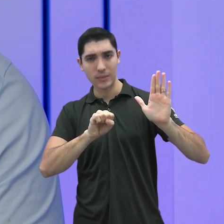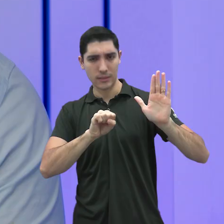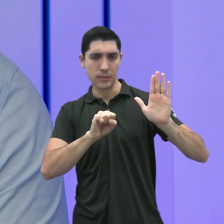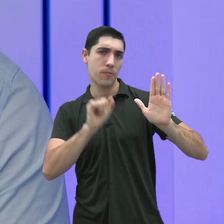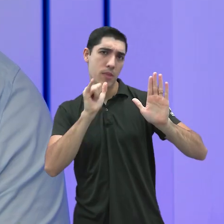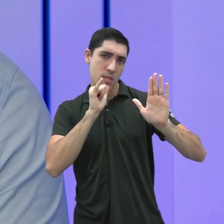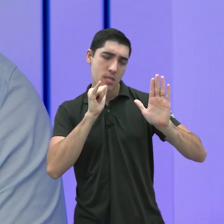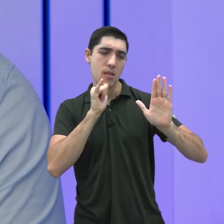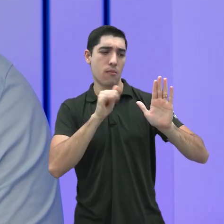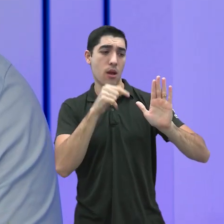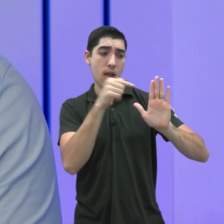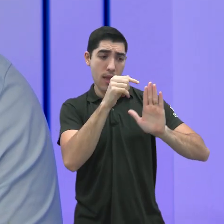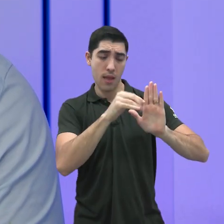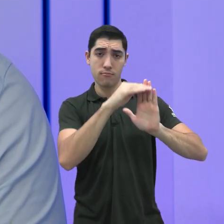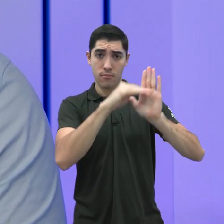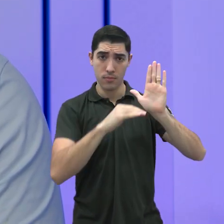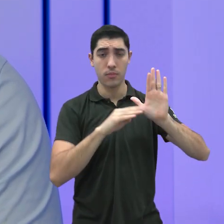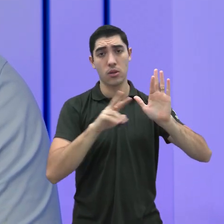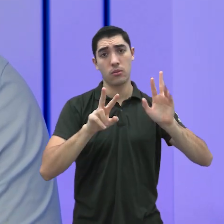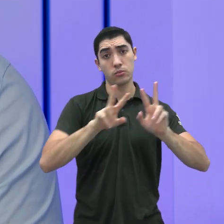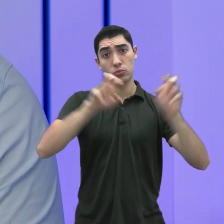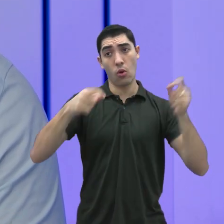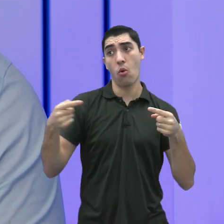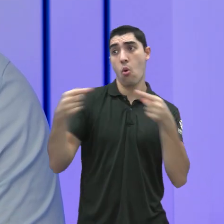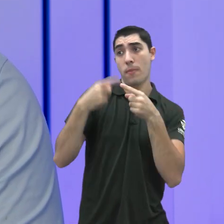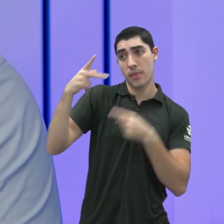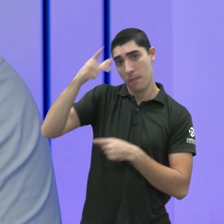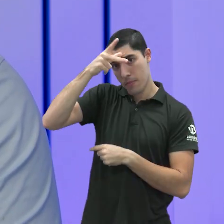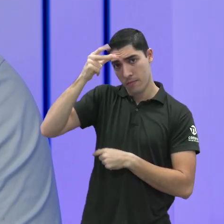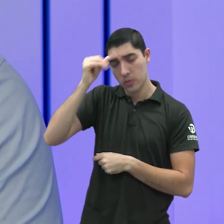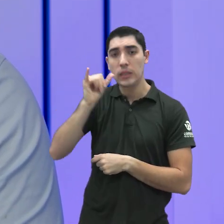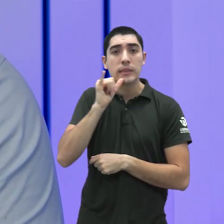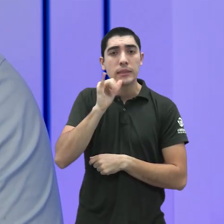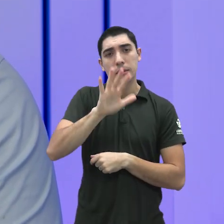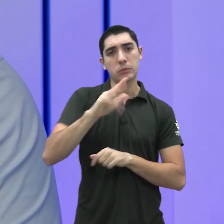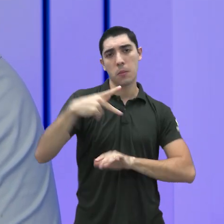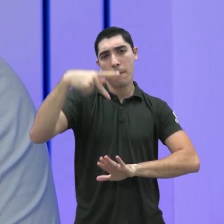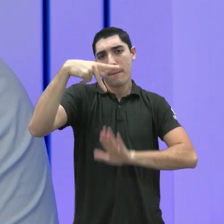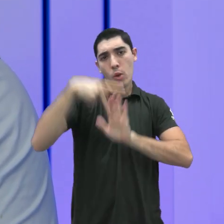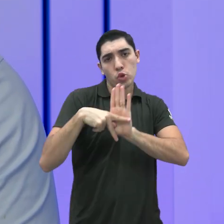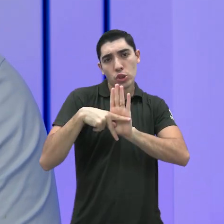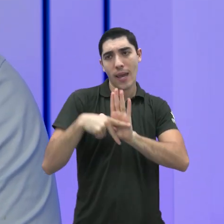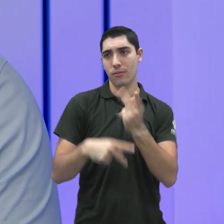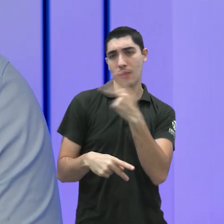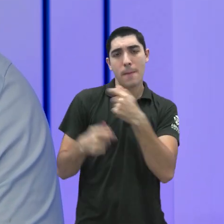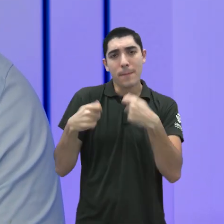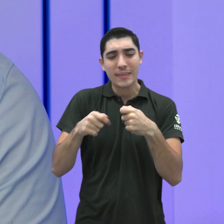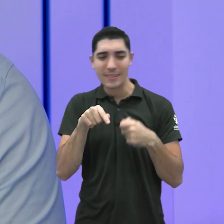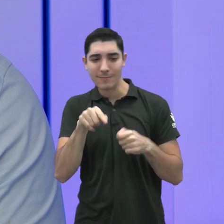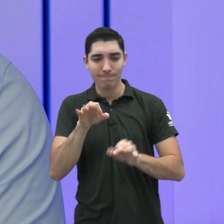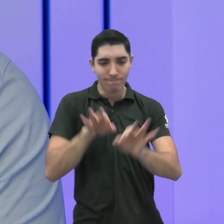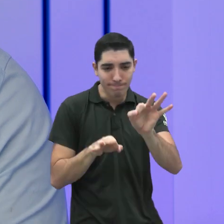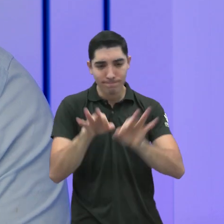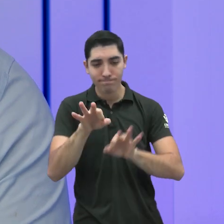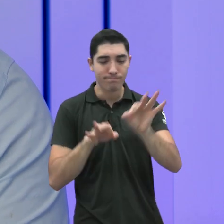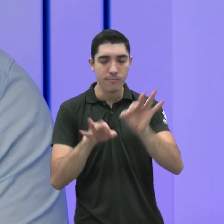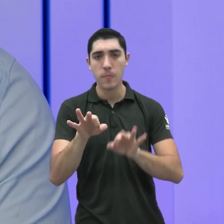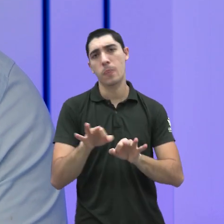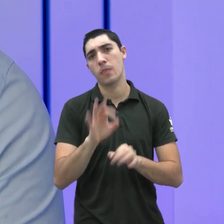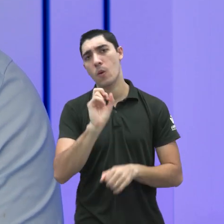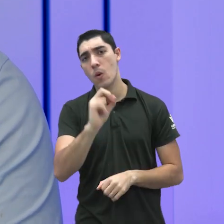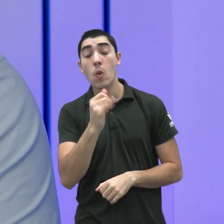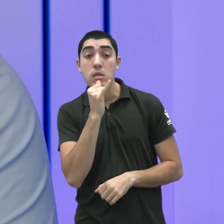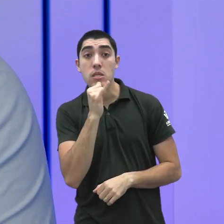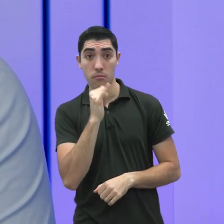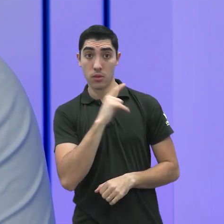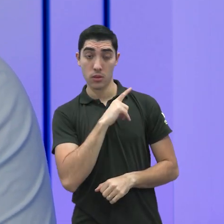demandas que ela tem, então algum programa que precisa ser reformulado. Por exemplo, nós temos um programa que é carro-chefe do